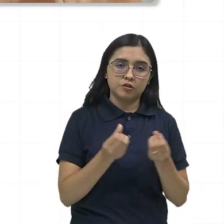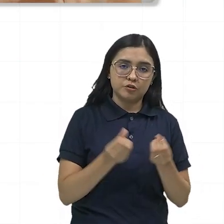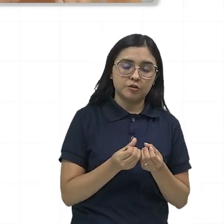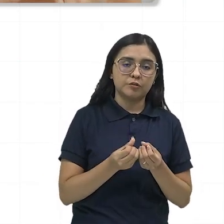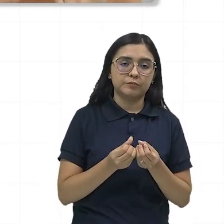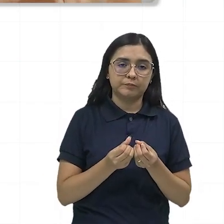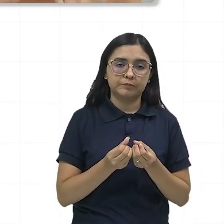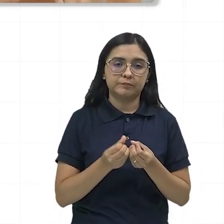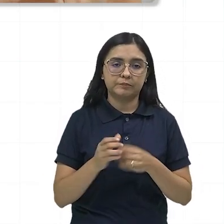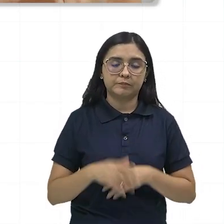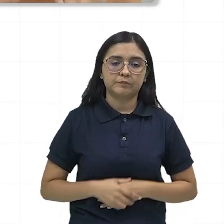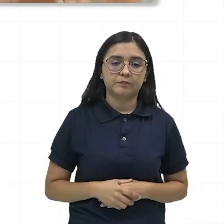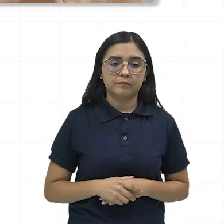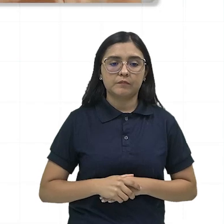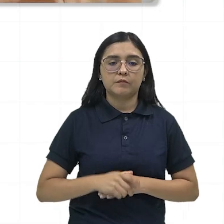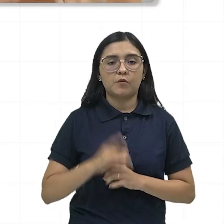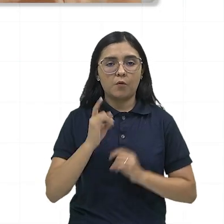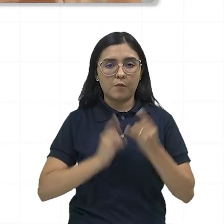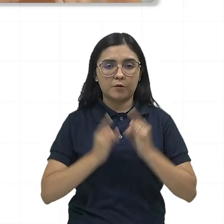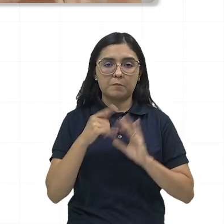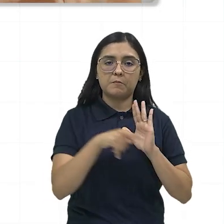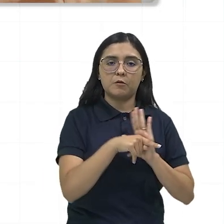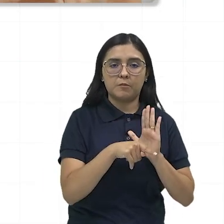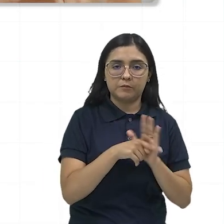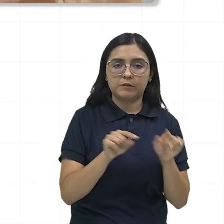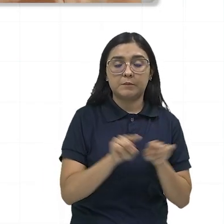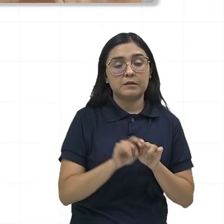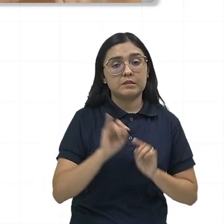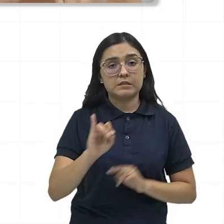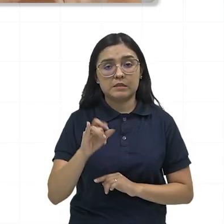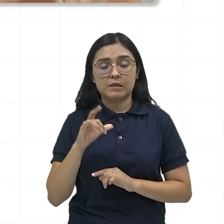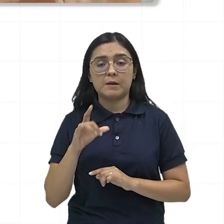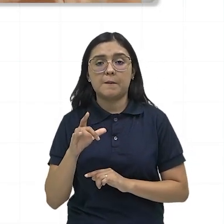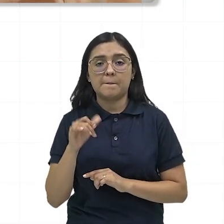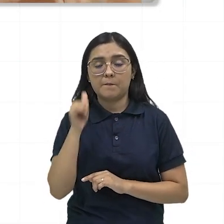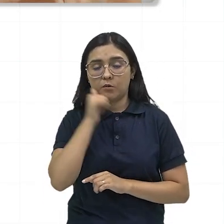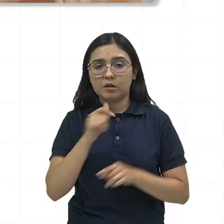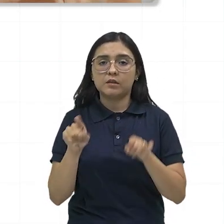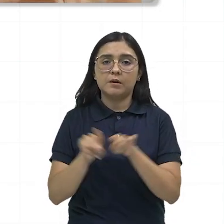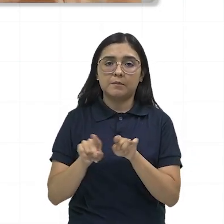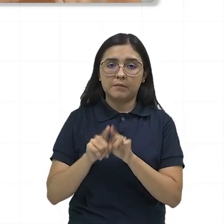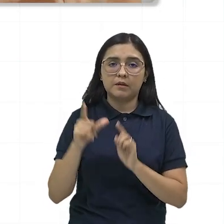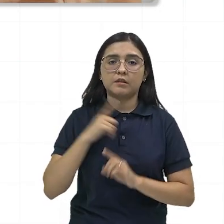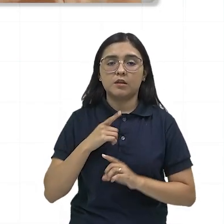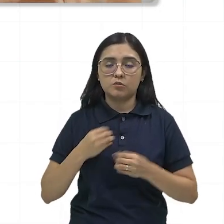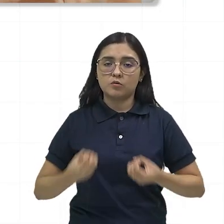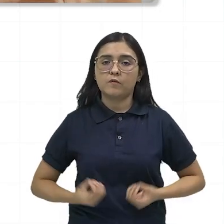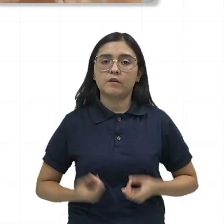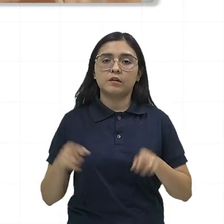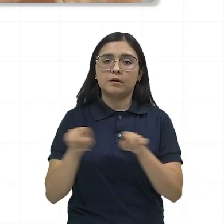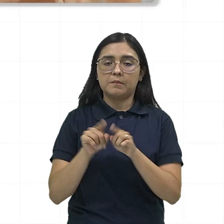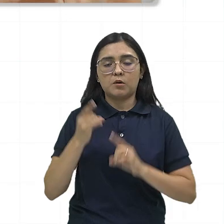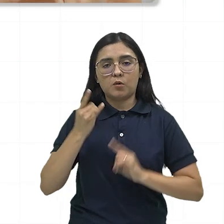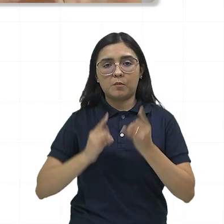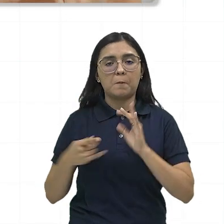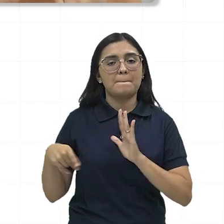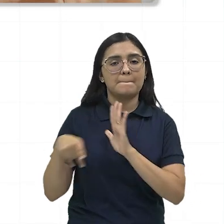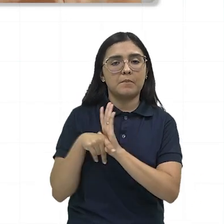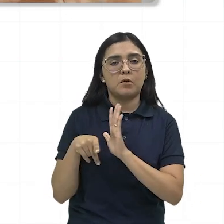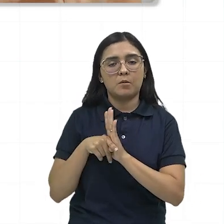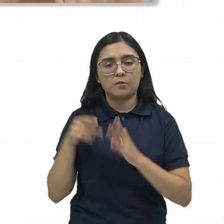da testosterona. Já no caso, se a gente está falando da menina, a gente vai falar dos ovários e dos